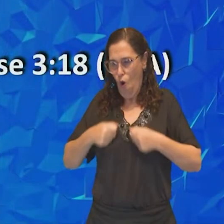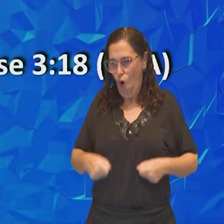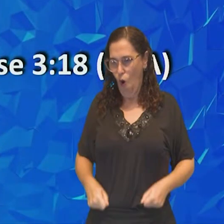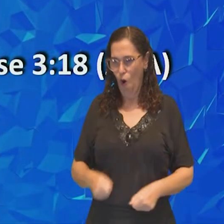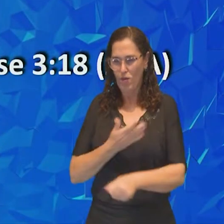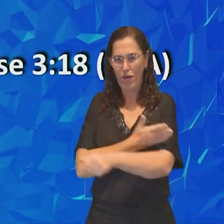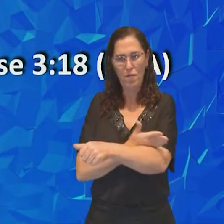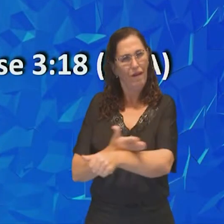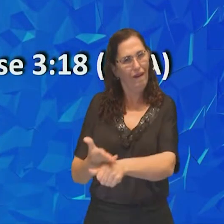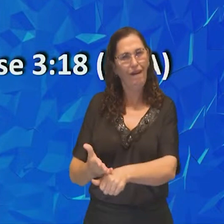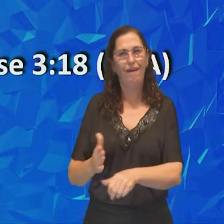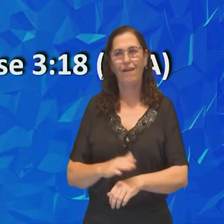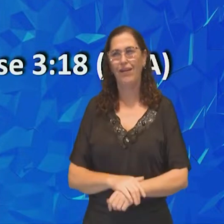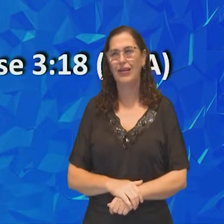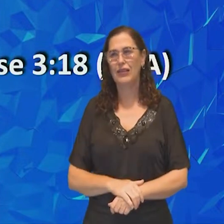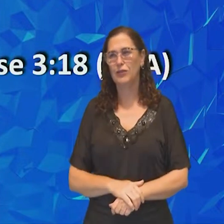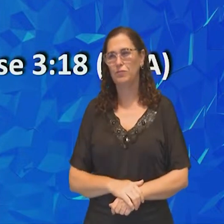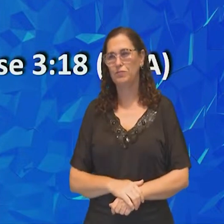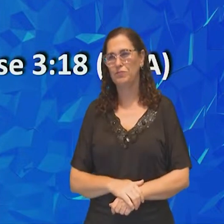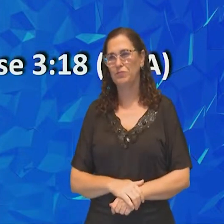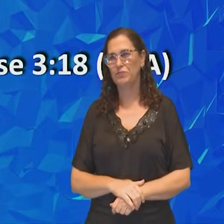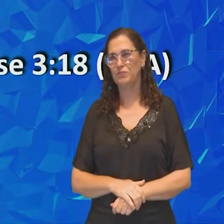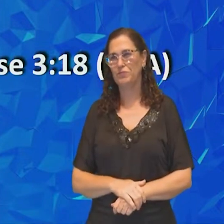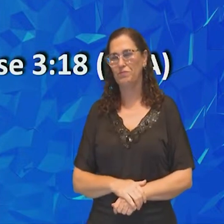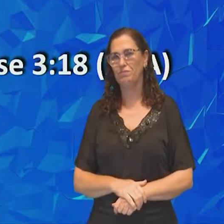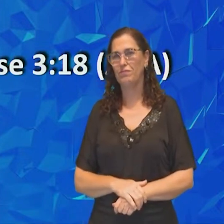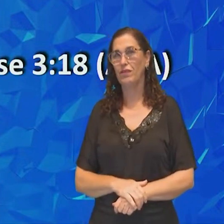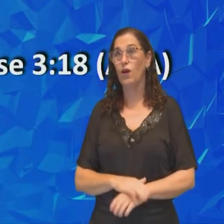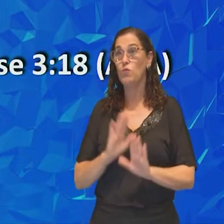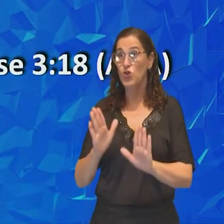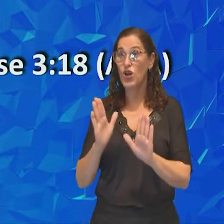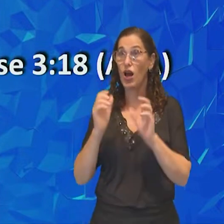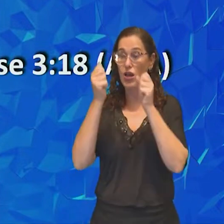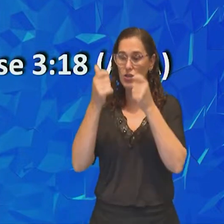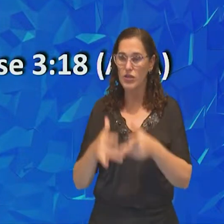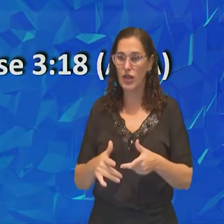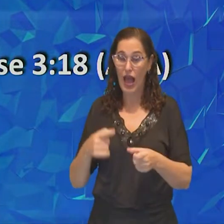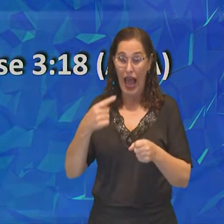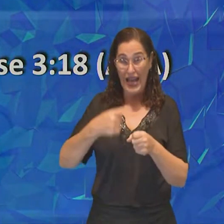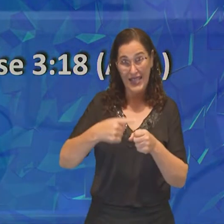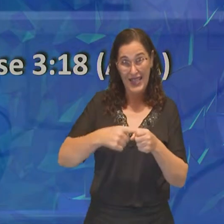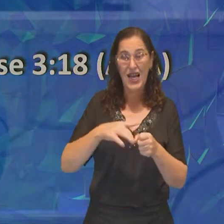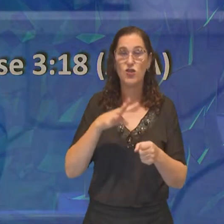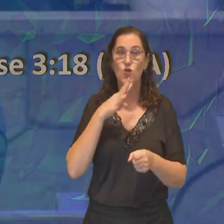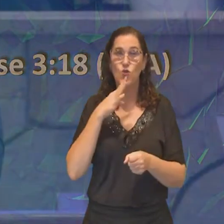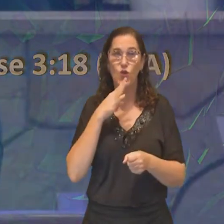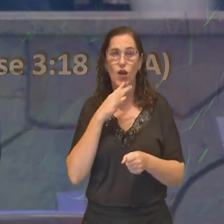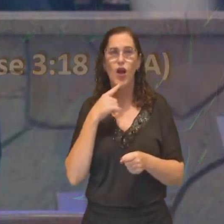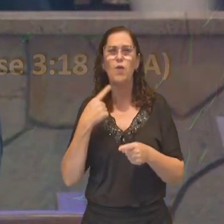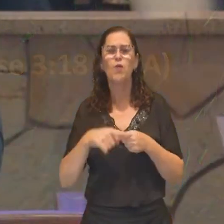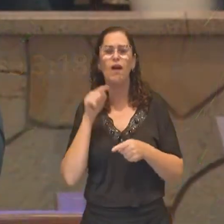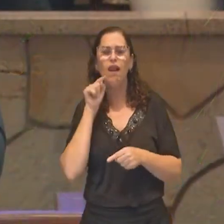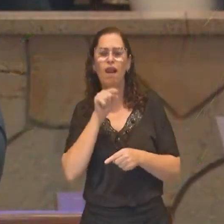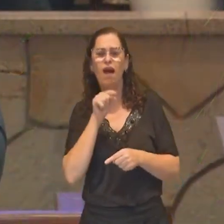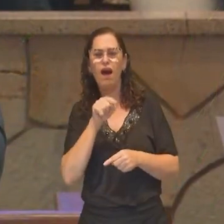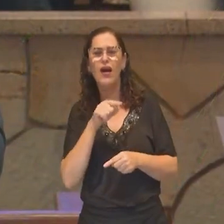brancas. Como eu disse na introdução, a cidade era conhecida porque havia ali